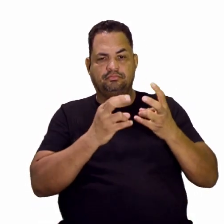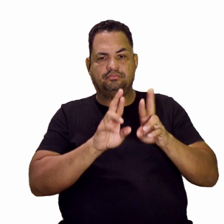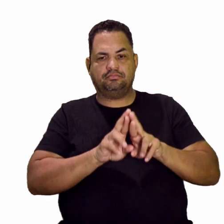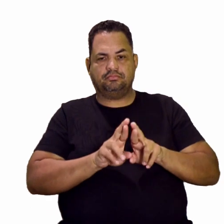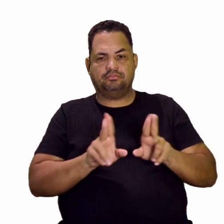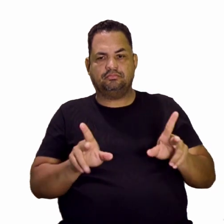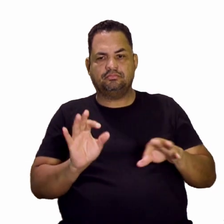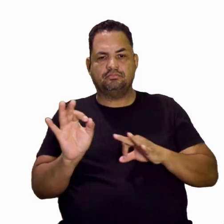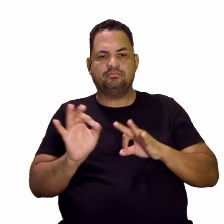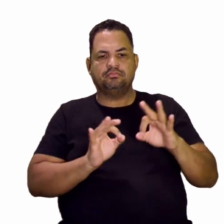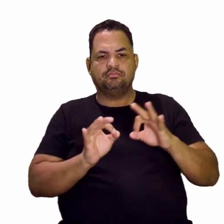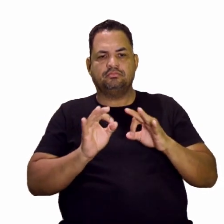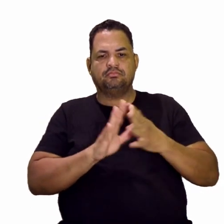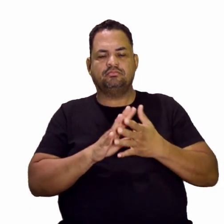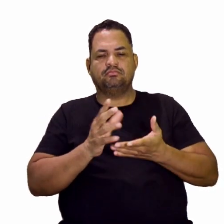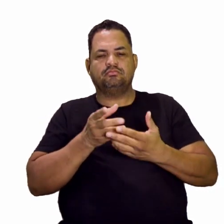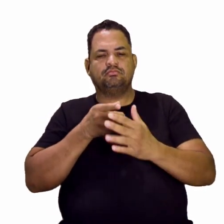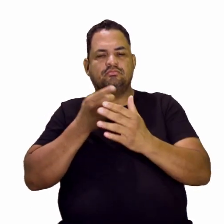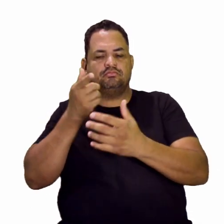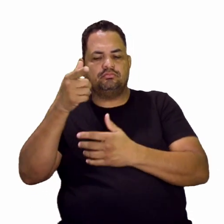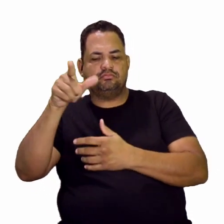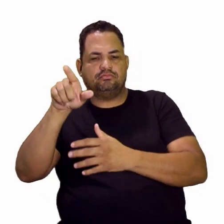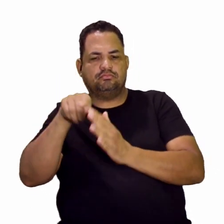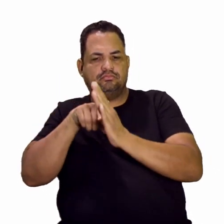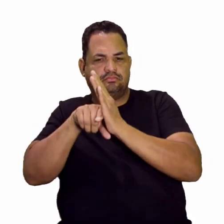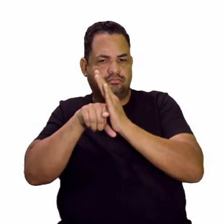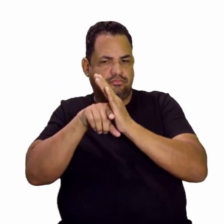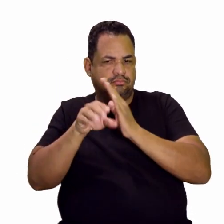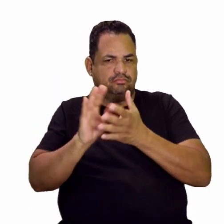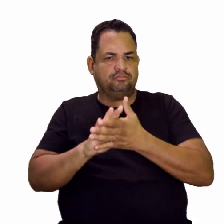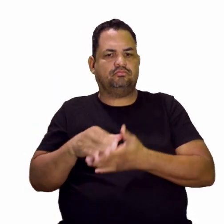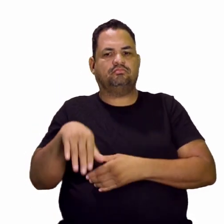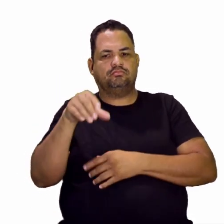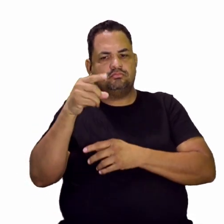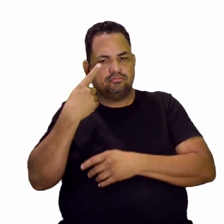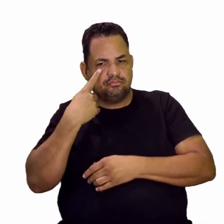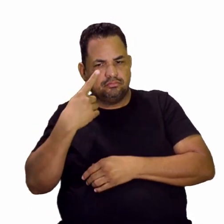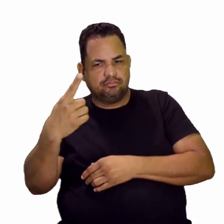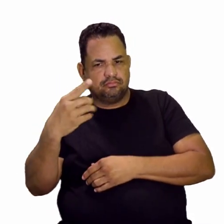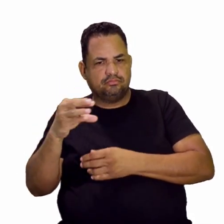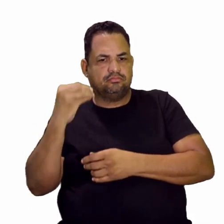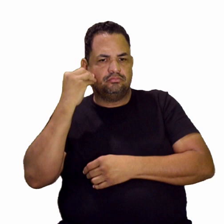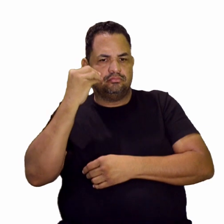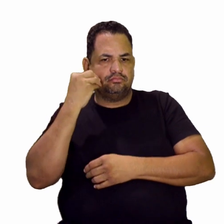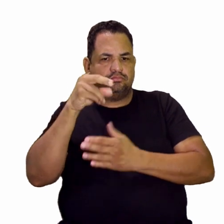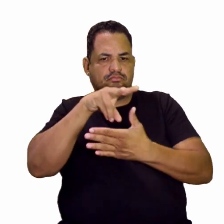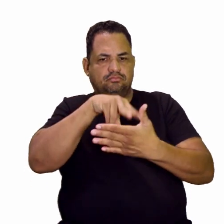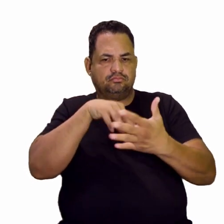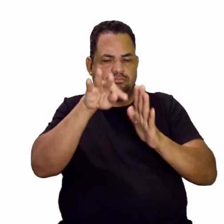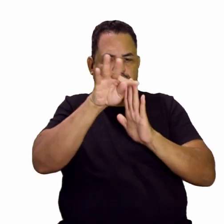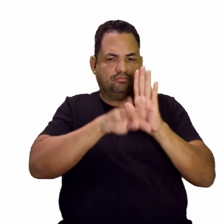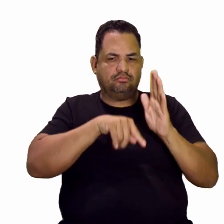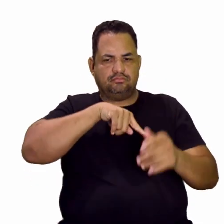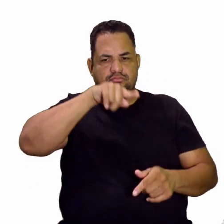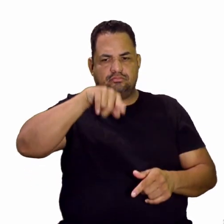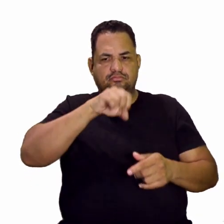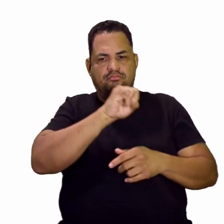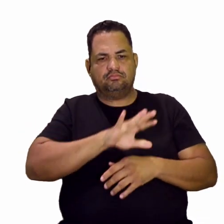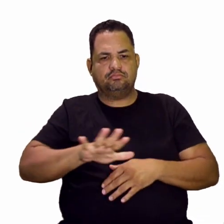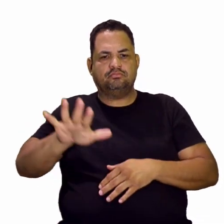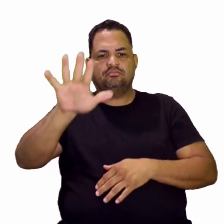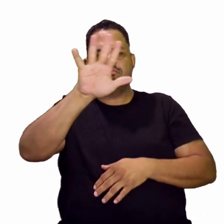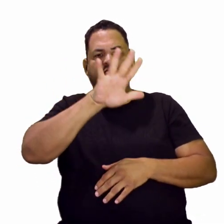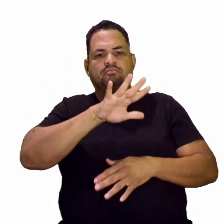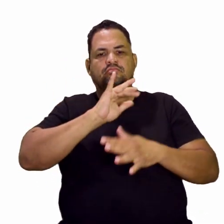Identificar diferentes formas de obter informações, observação, experimento, leitura de texto, gráfico, imagem,